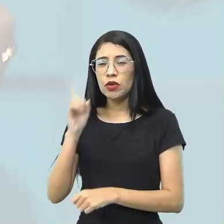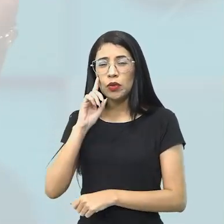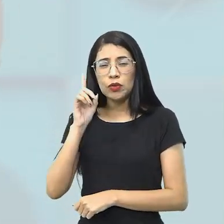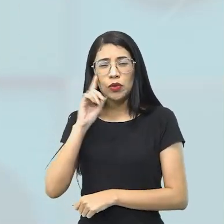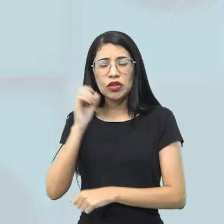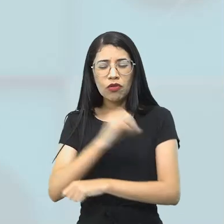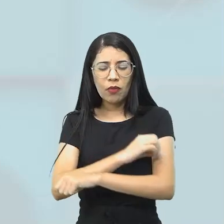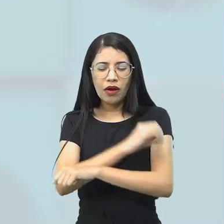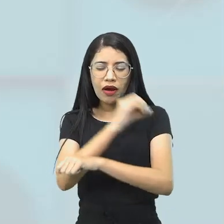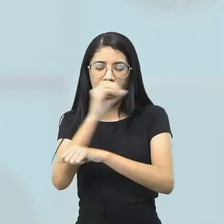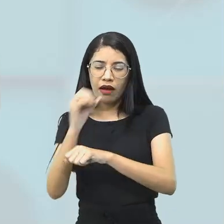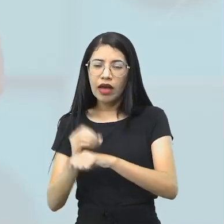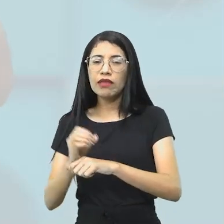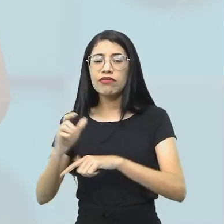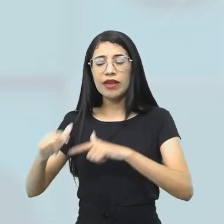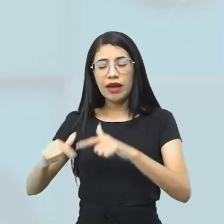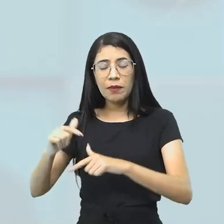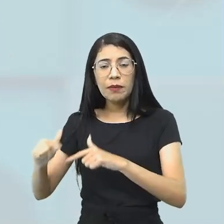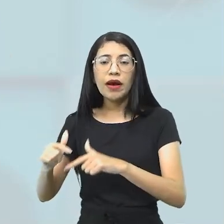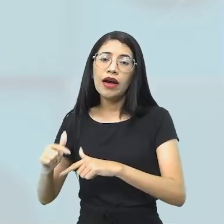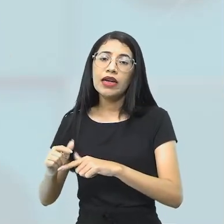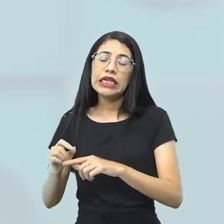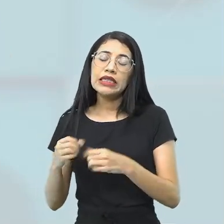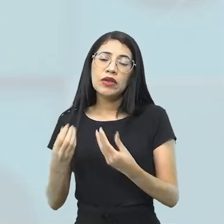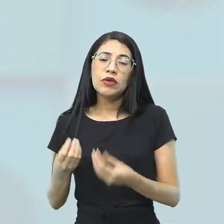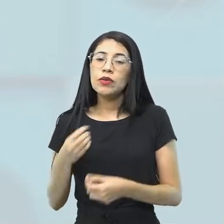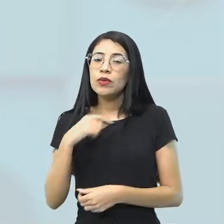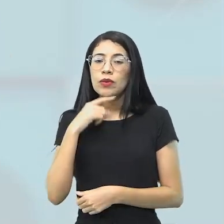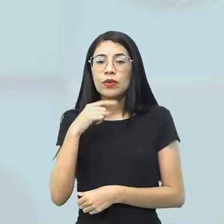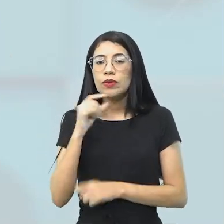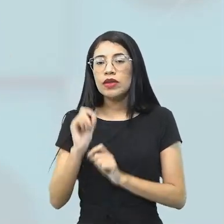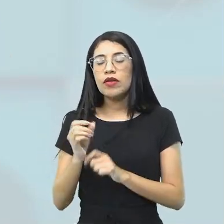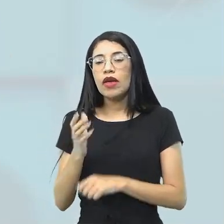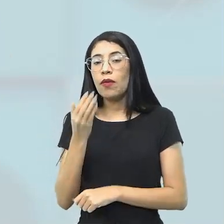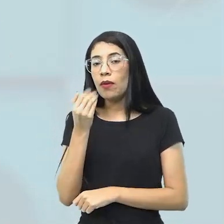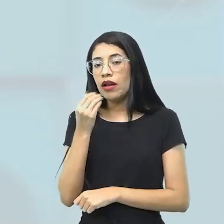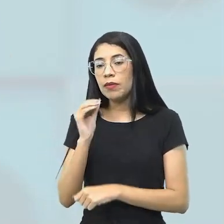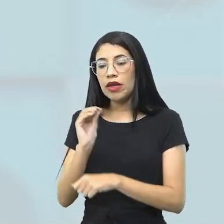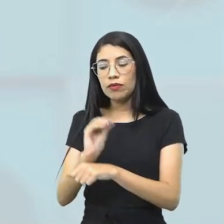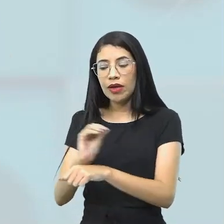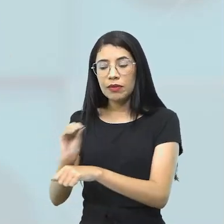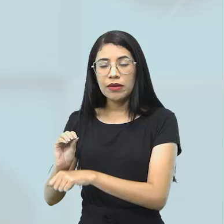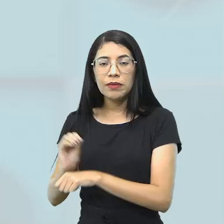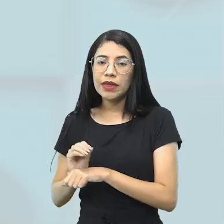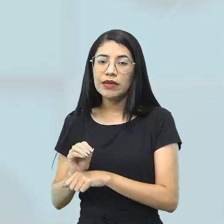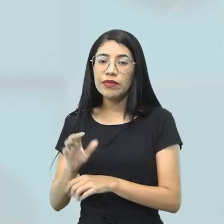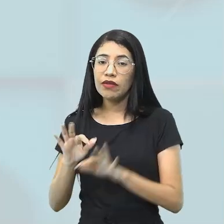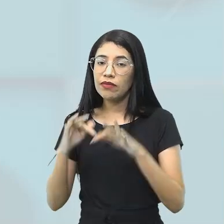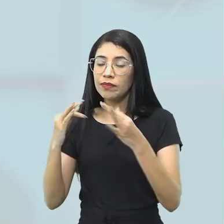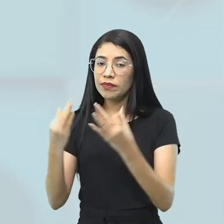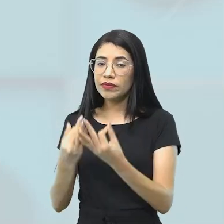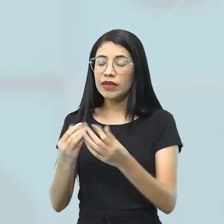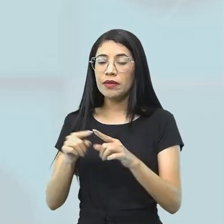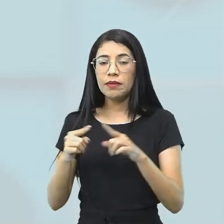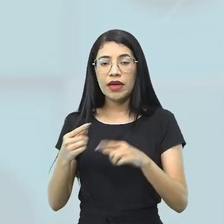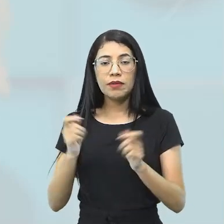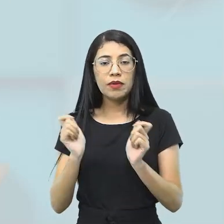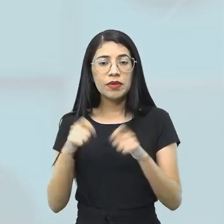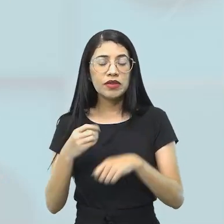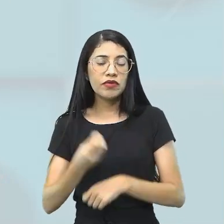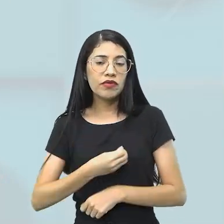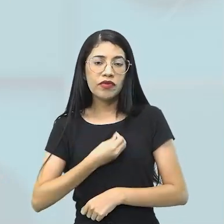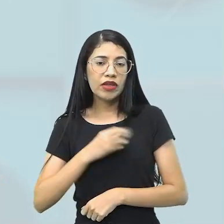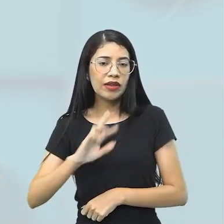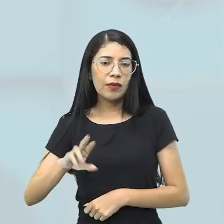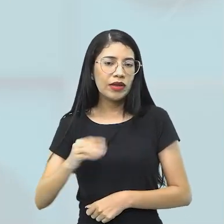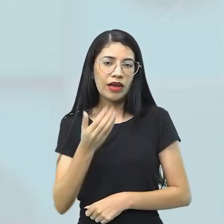das vezes o que ele consegue tirar é malmente o alimento para aquela família, né? Mas como eu falei para vocês, para viver a gente não